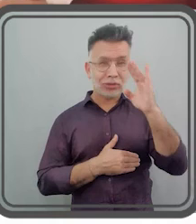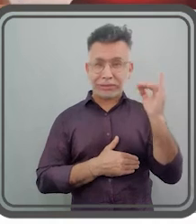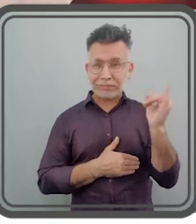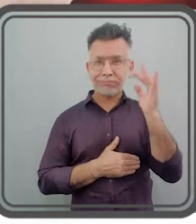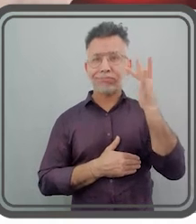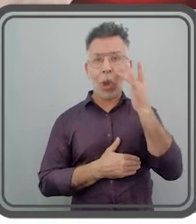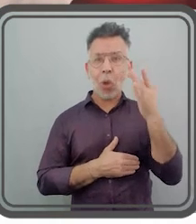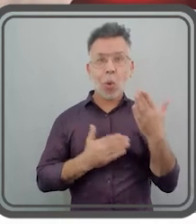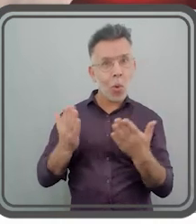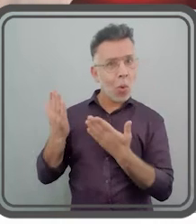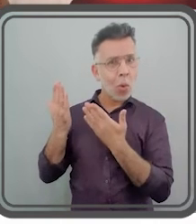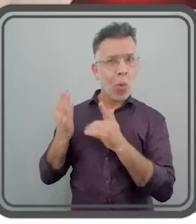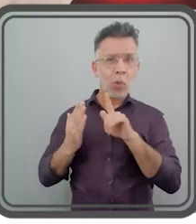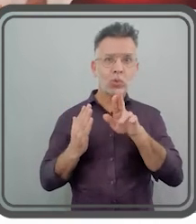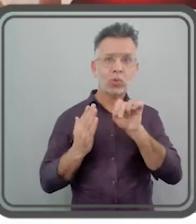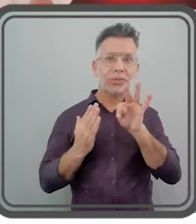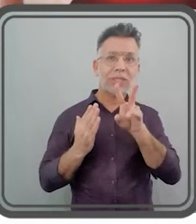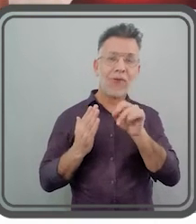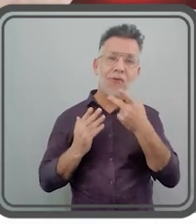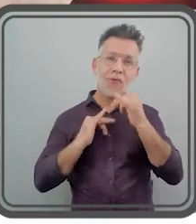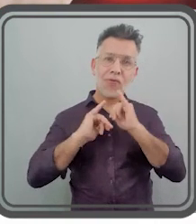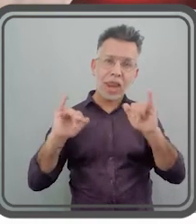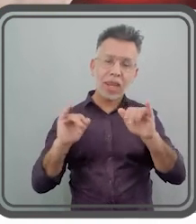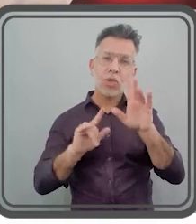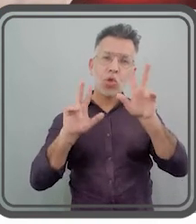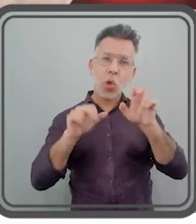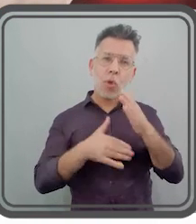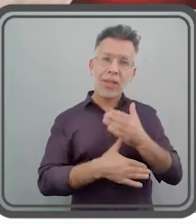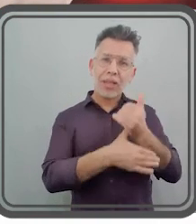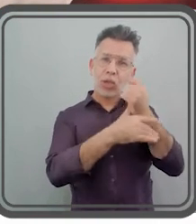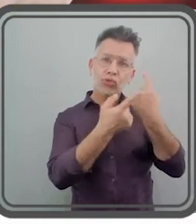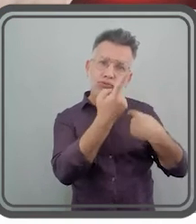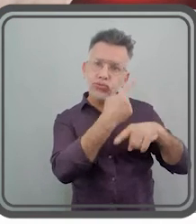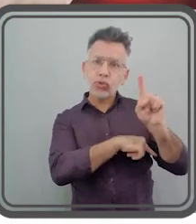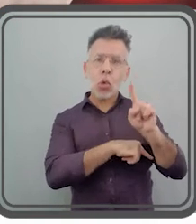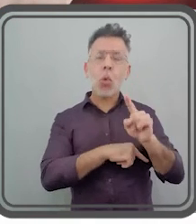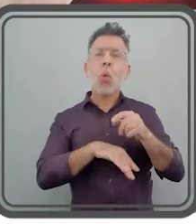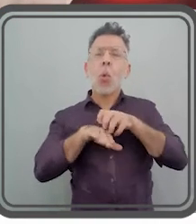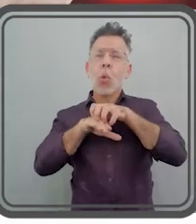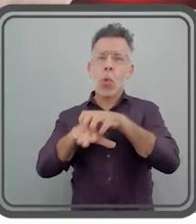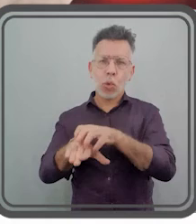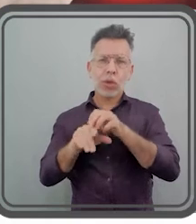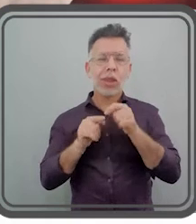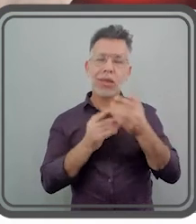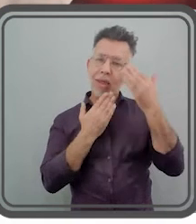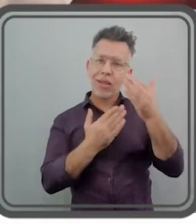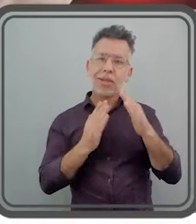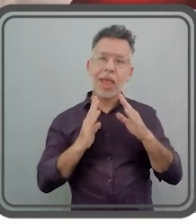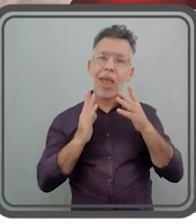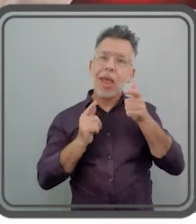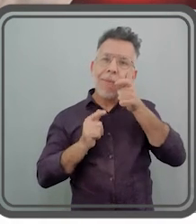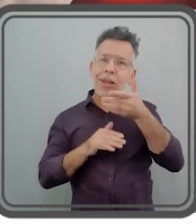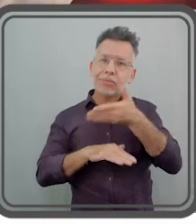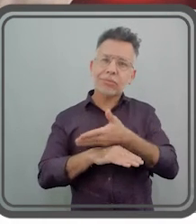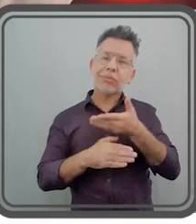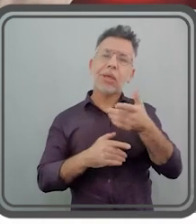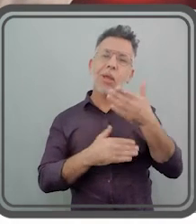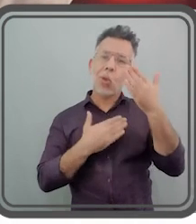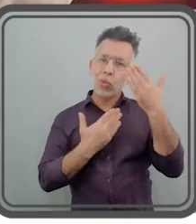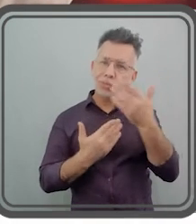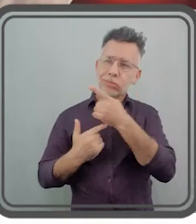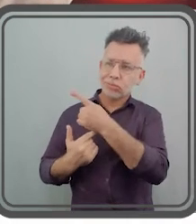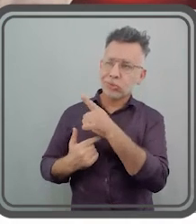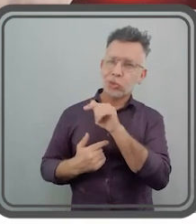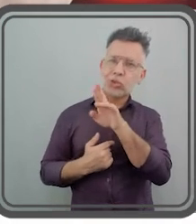chave de ouro essa semana o Gustavo trouxe essa visão só vai tecnologia recuperando o turismo que agradecer a presença de todo mundo gostava